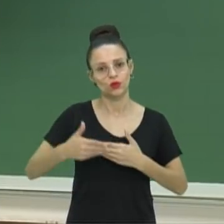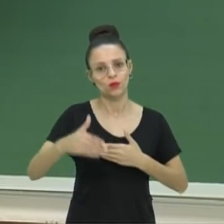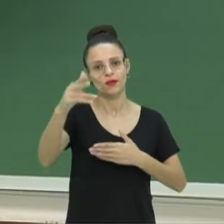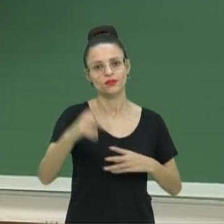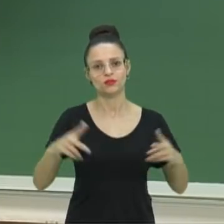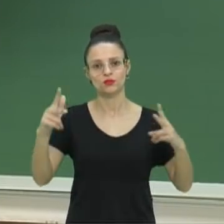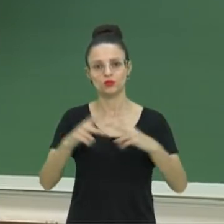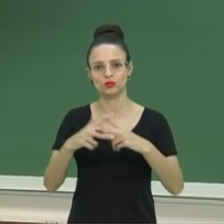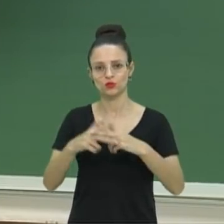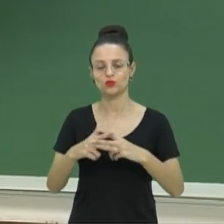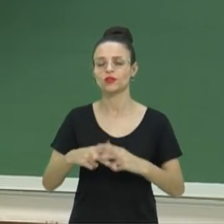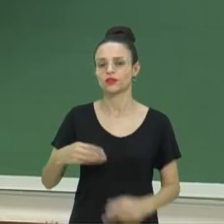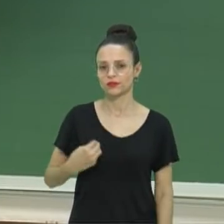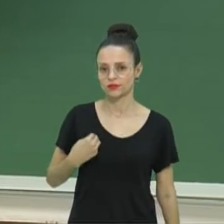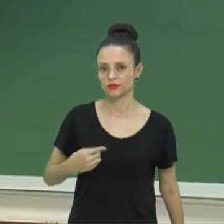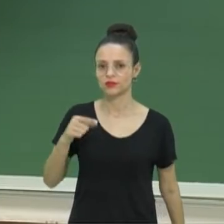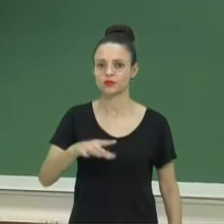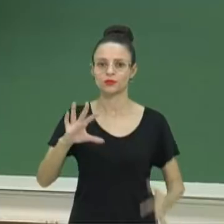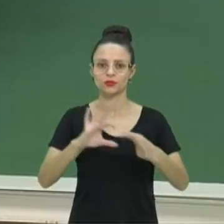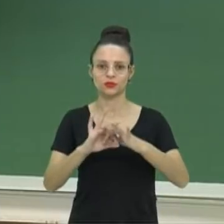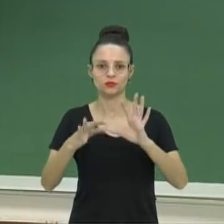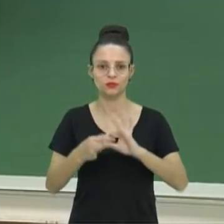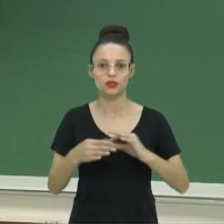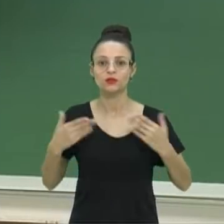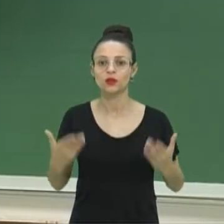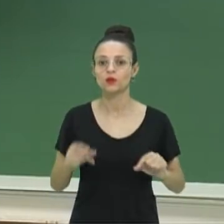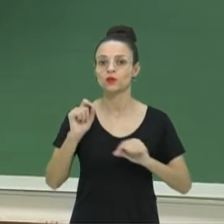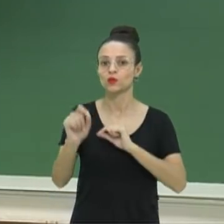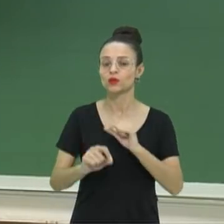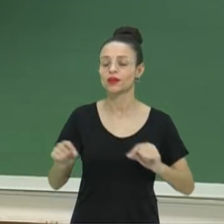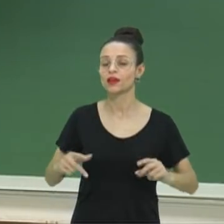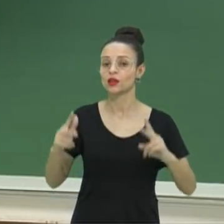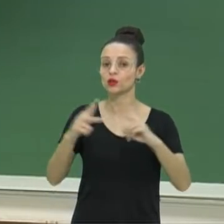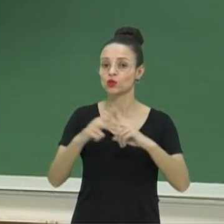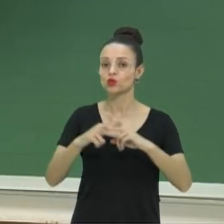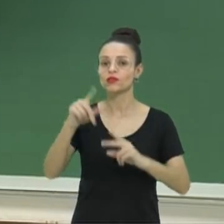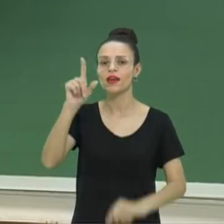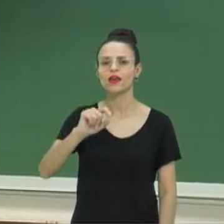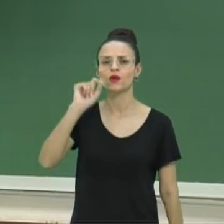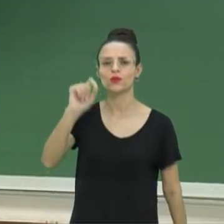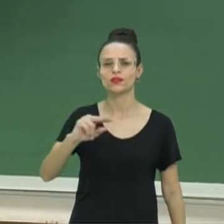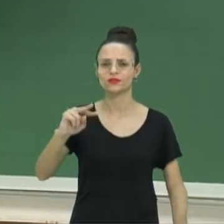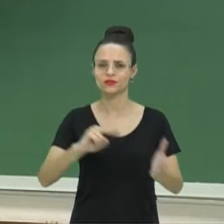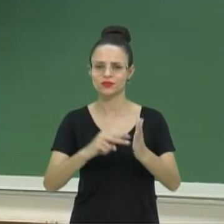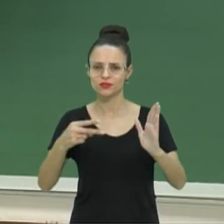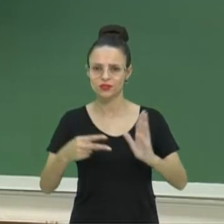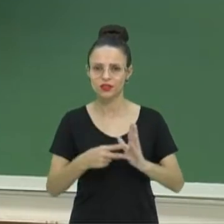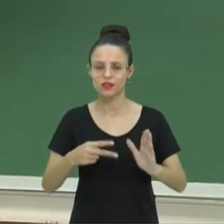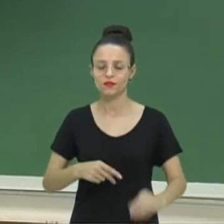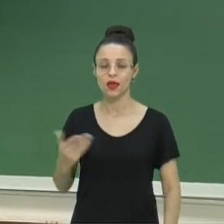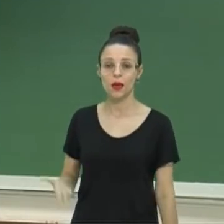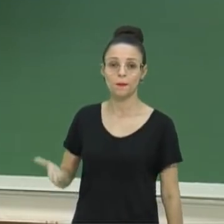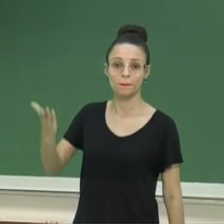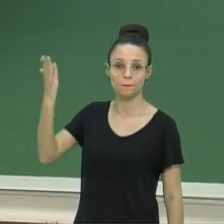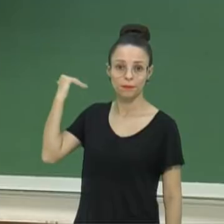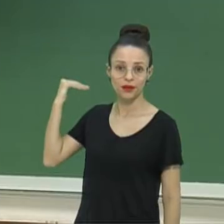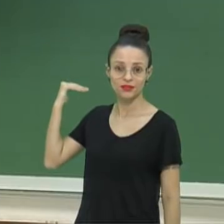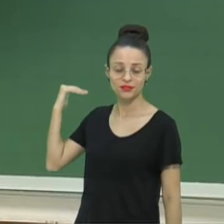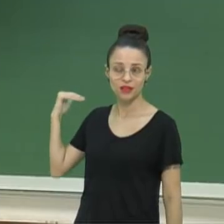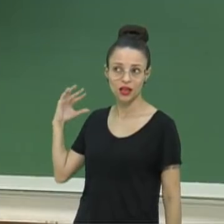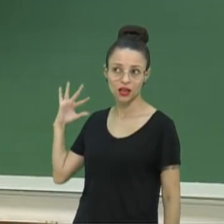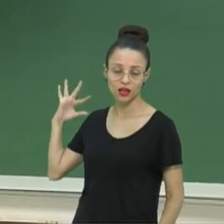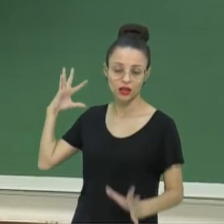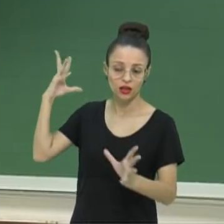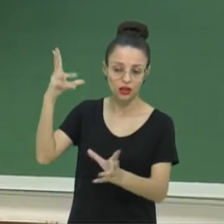lutas estiveram presentes. E foi considerado o quê? Que a luta era para fazer o elo, o wrestling nesse caso aqui, né, o elo entre